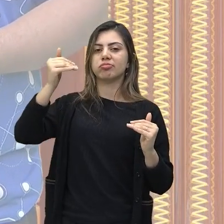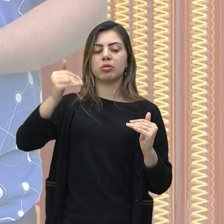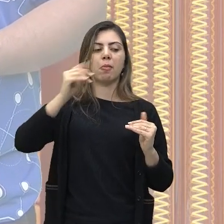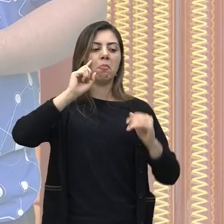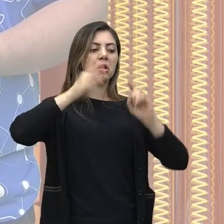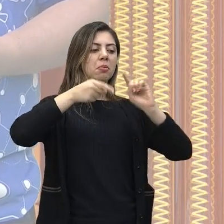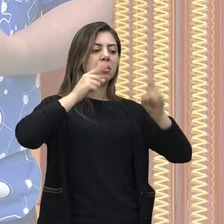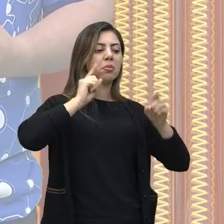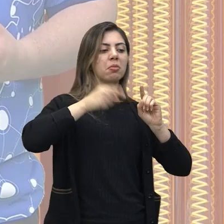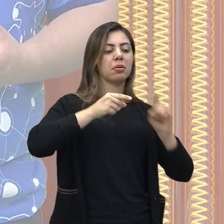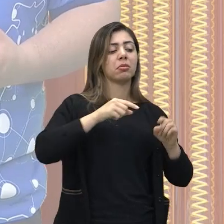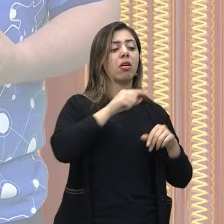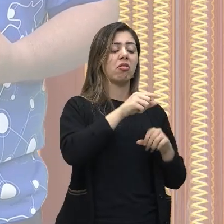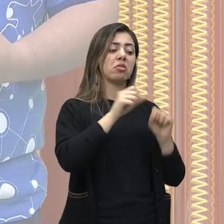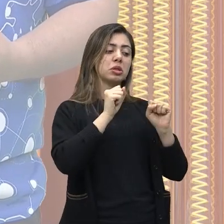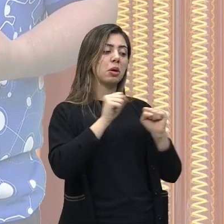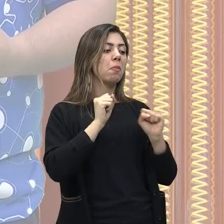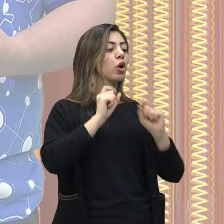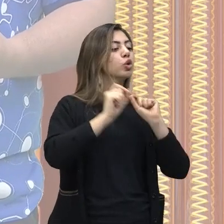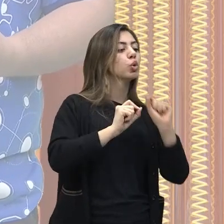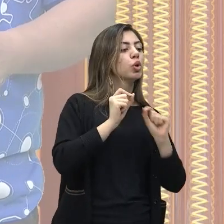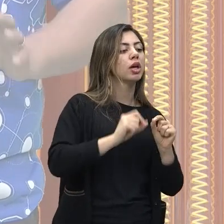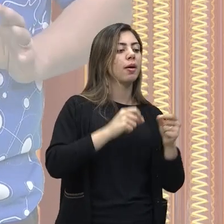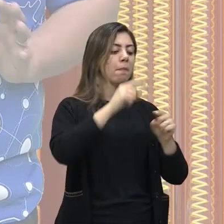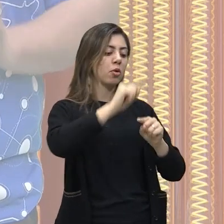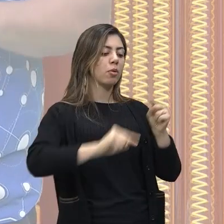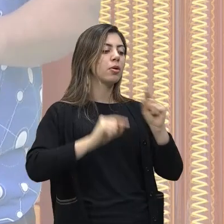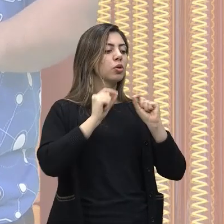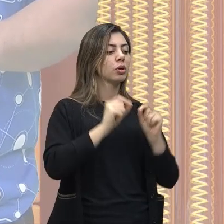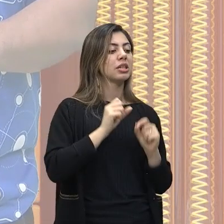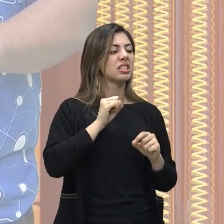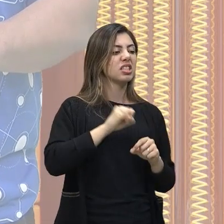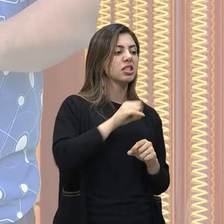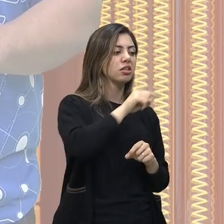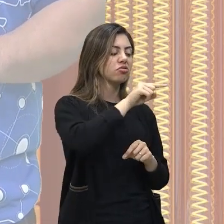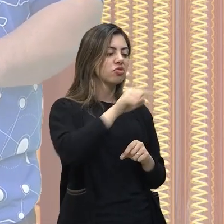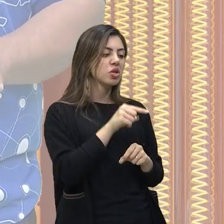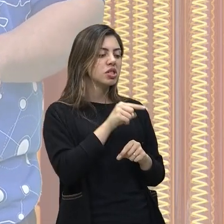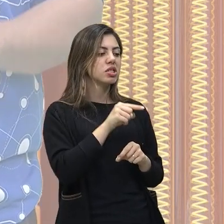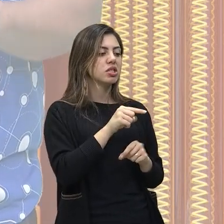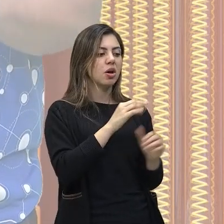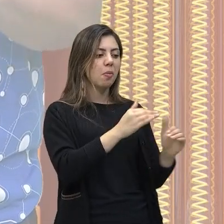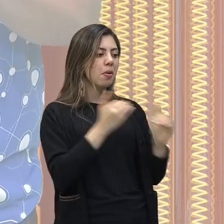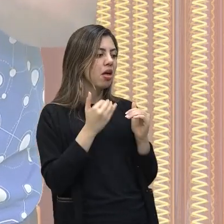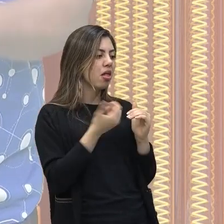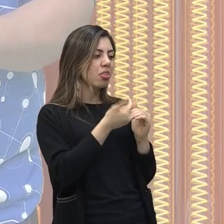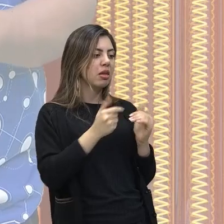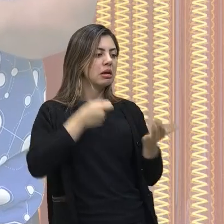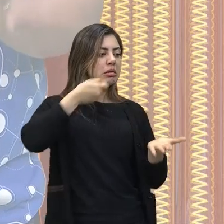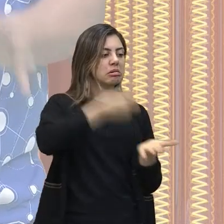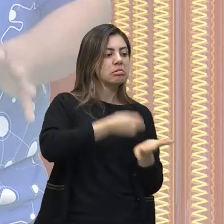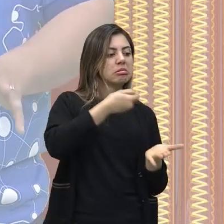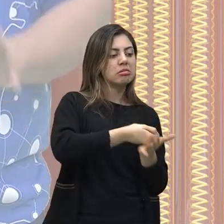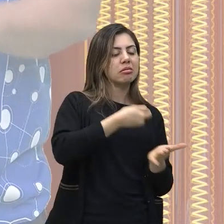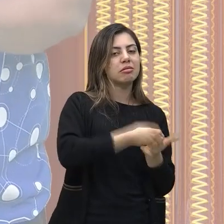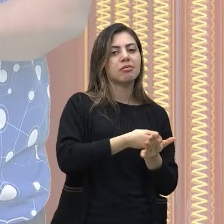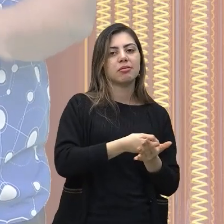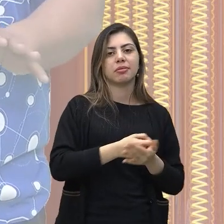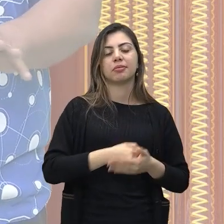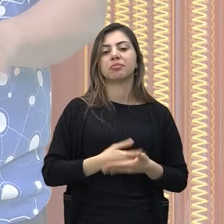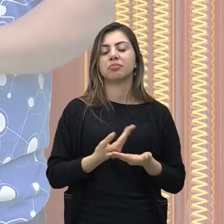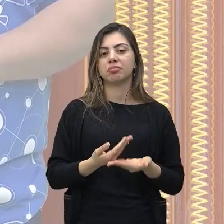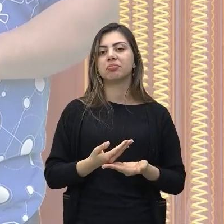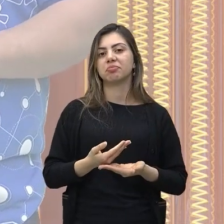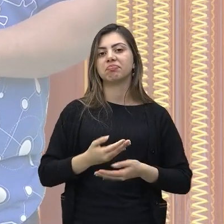indígena poderia ou não fazer. E se ele desobedecesse, simplesmente ele força, usa força. Não, você vai fazer isso aqui e pronto, senta aqui